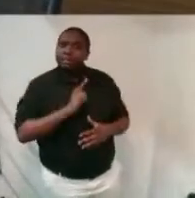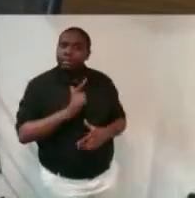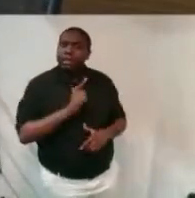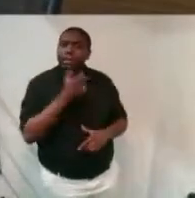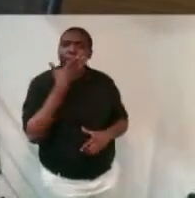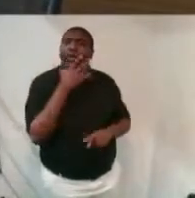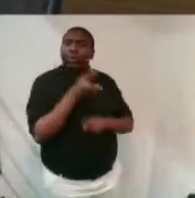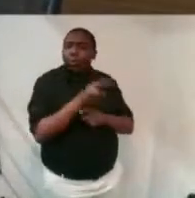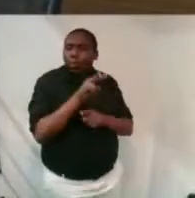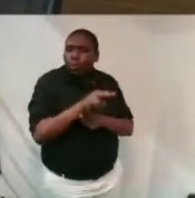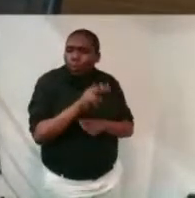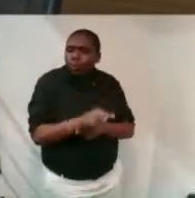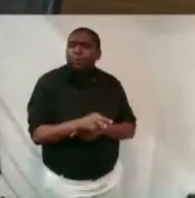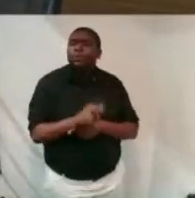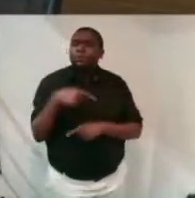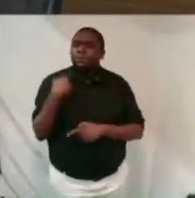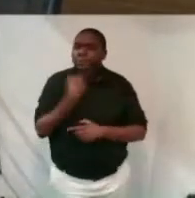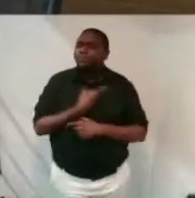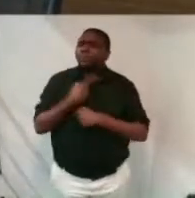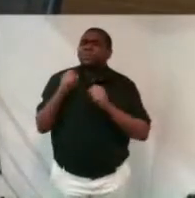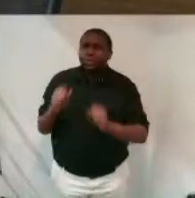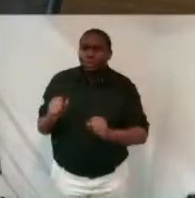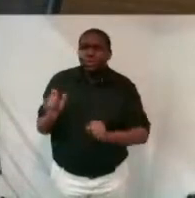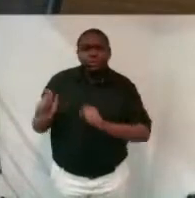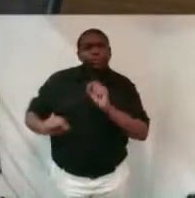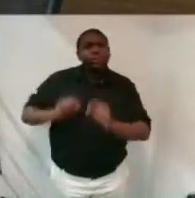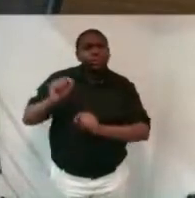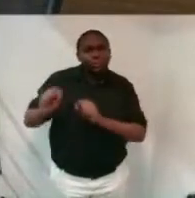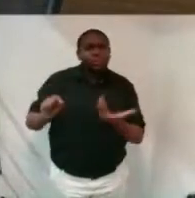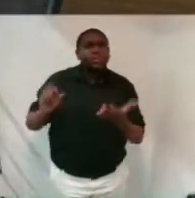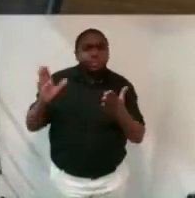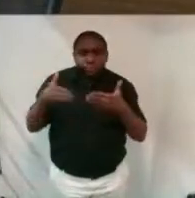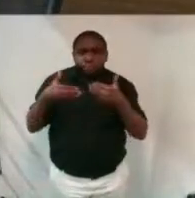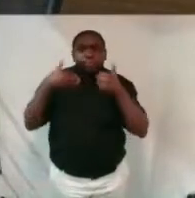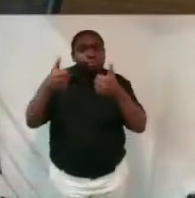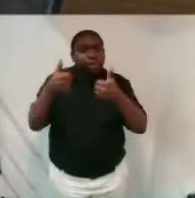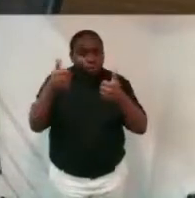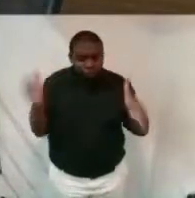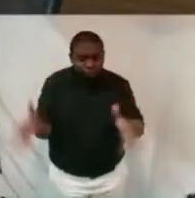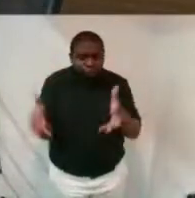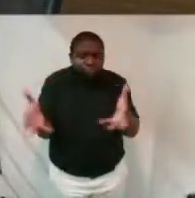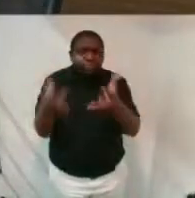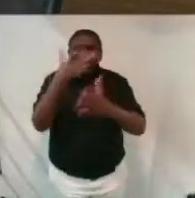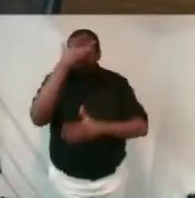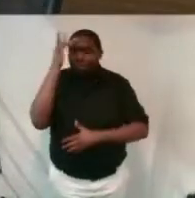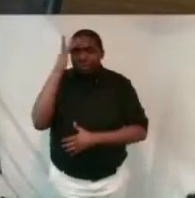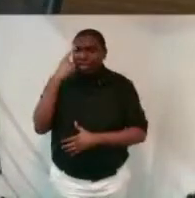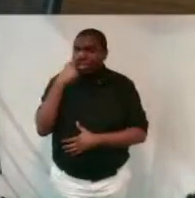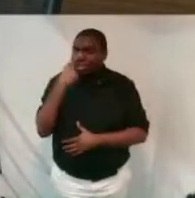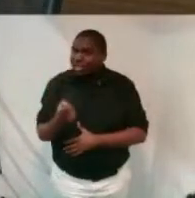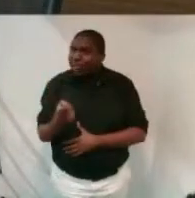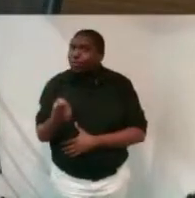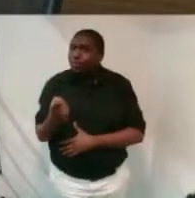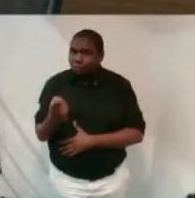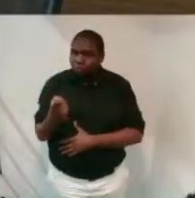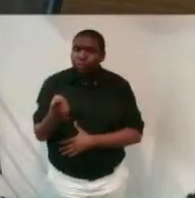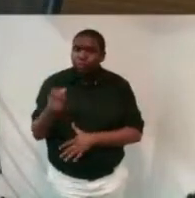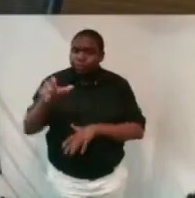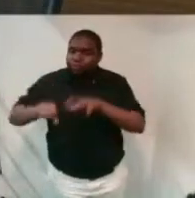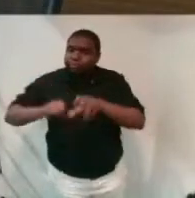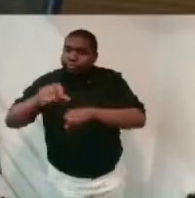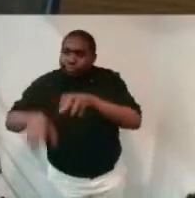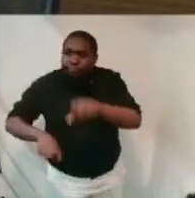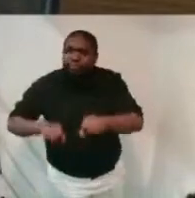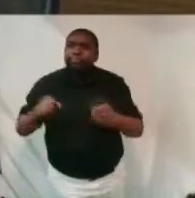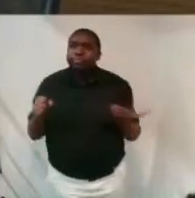questão, nós podemos dar dignidade aos catadores de lixo. Os catadores de lixo